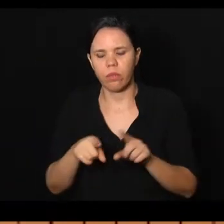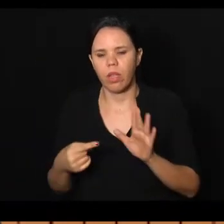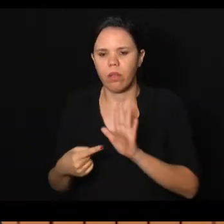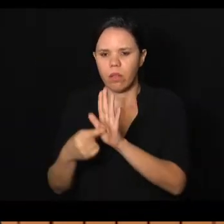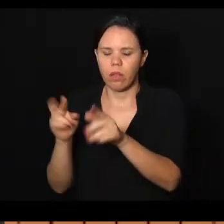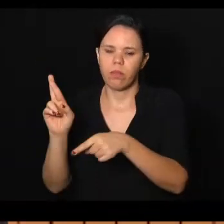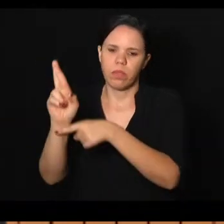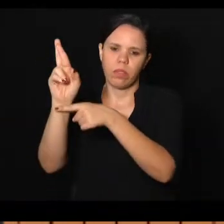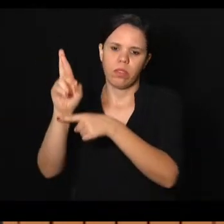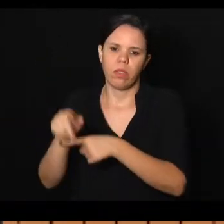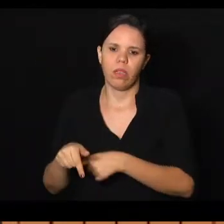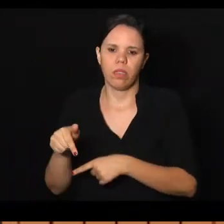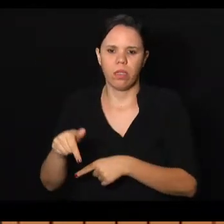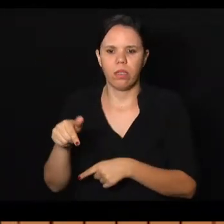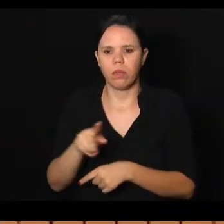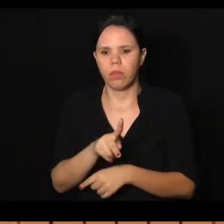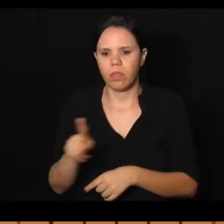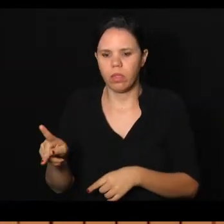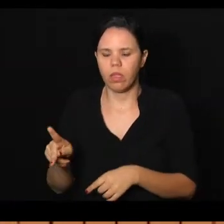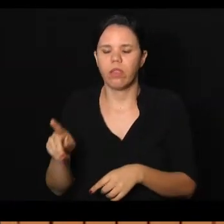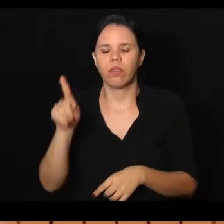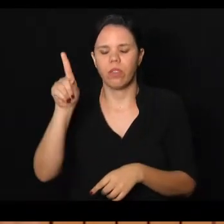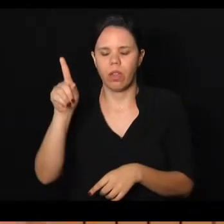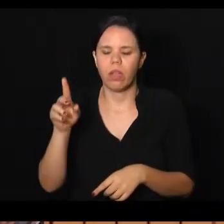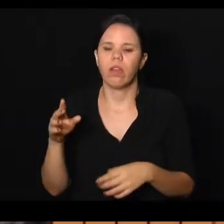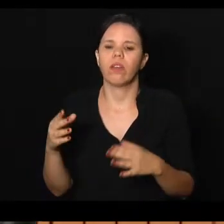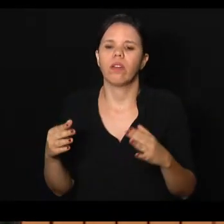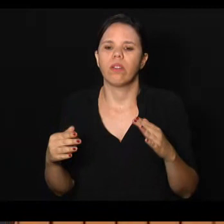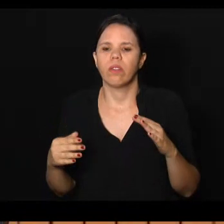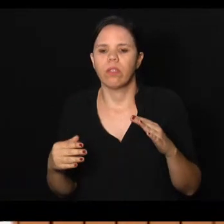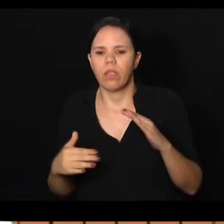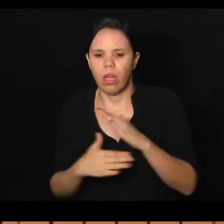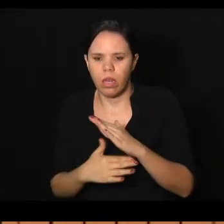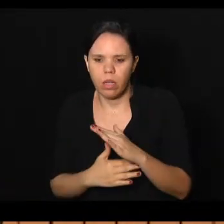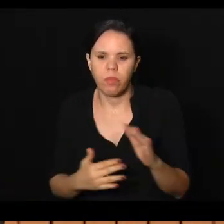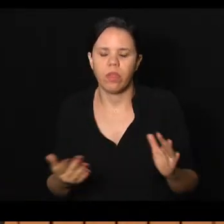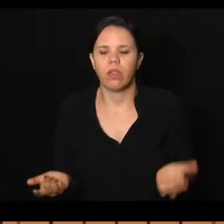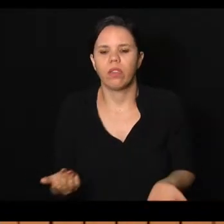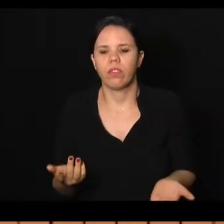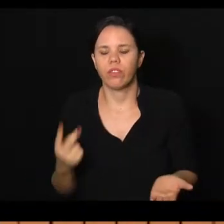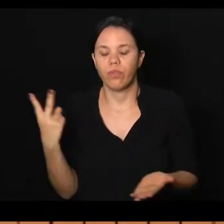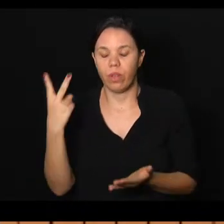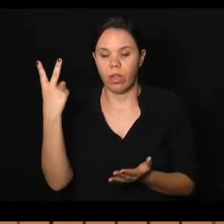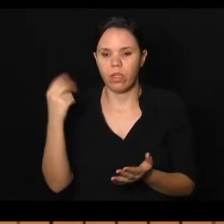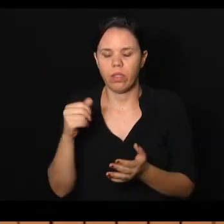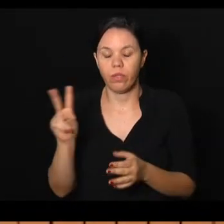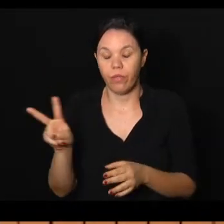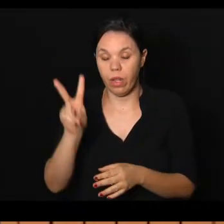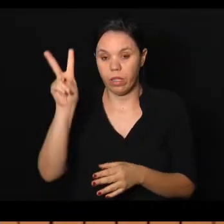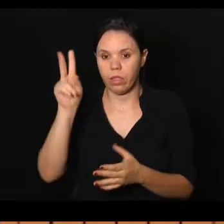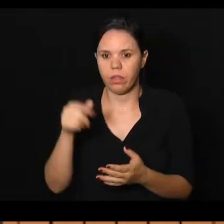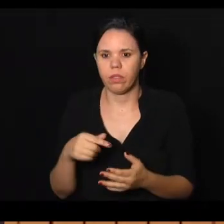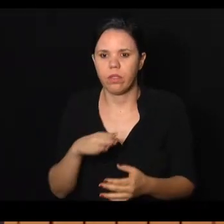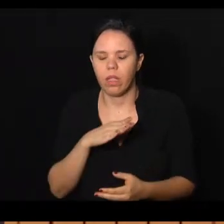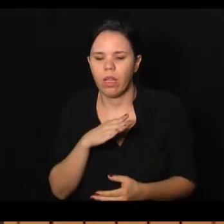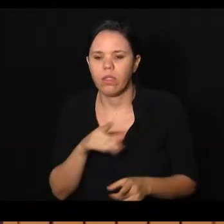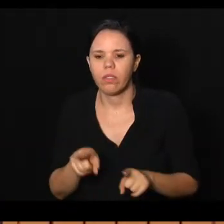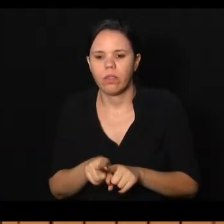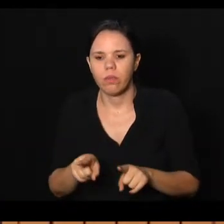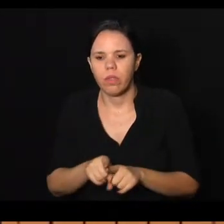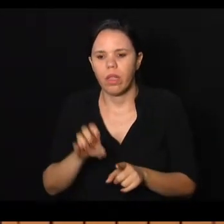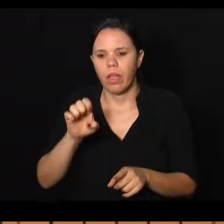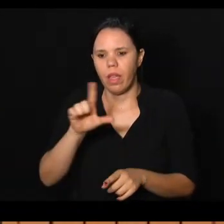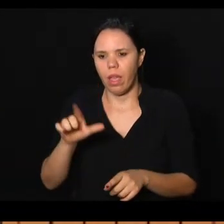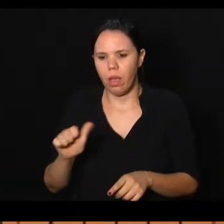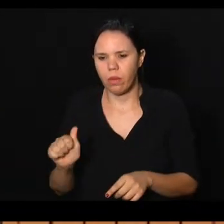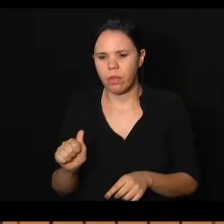a presidente da Casa Municipal de Valinhos, a vereadora Dalva Berto, Elza Fratini,